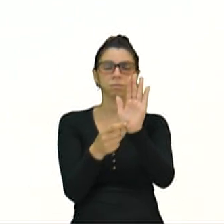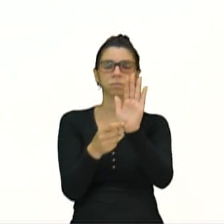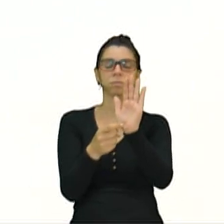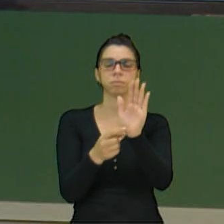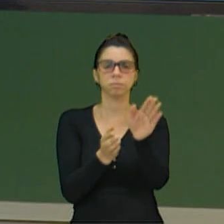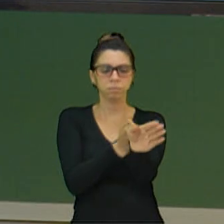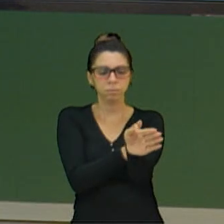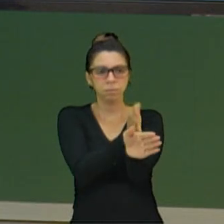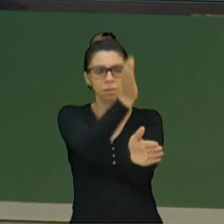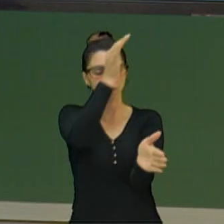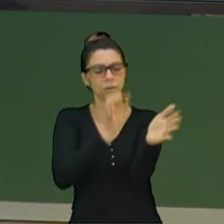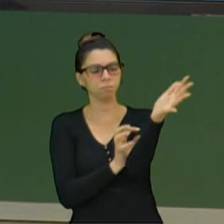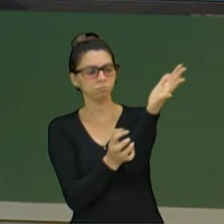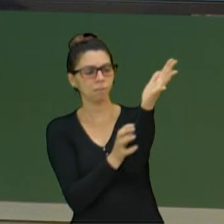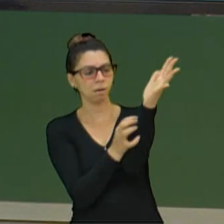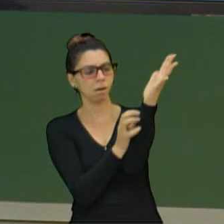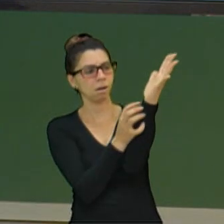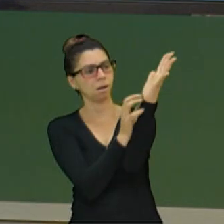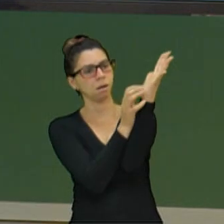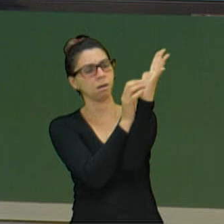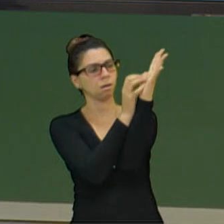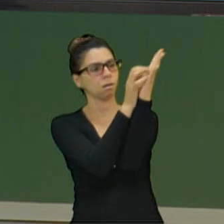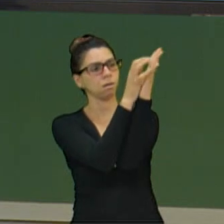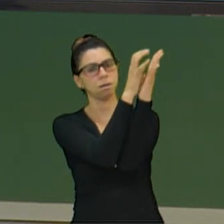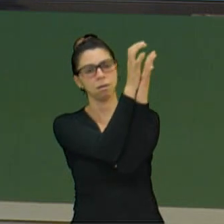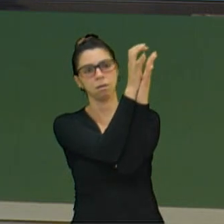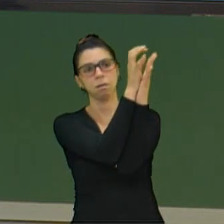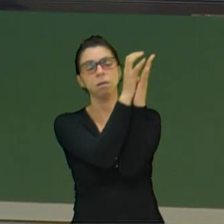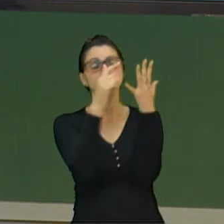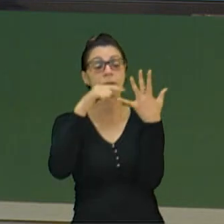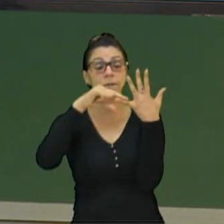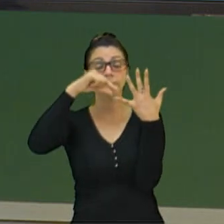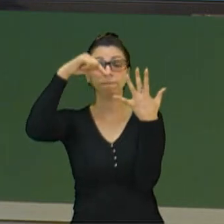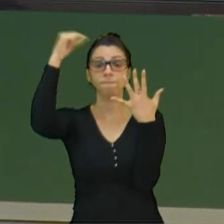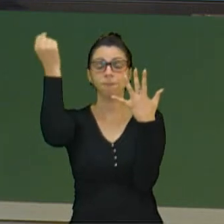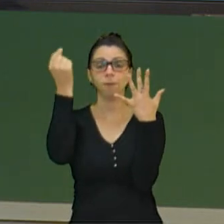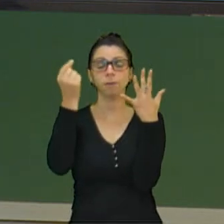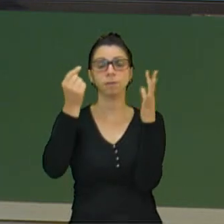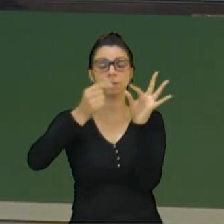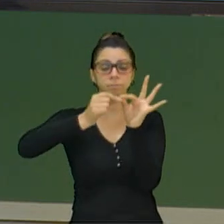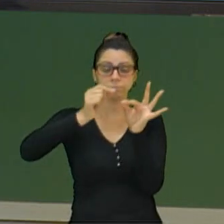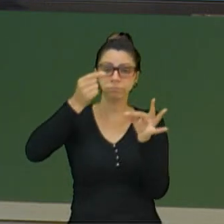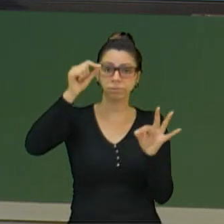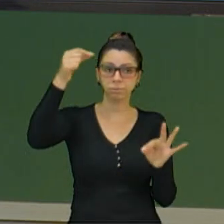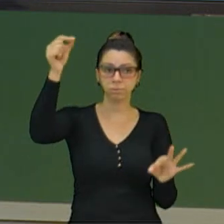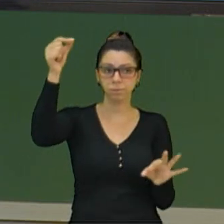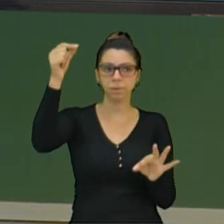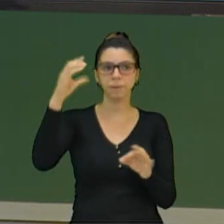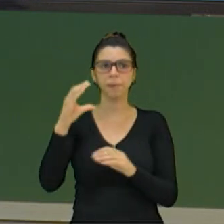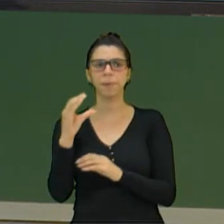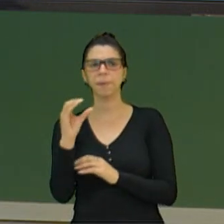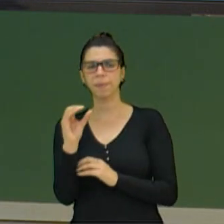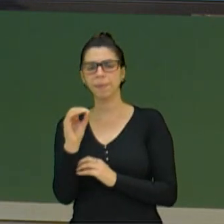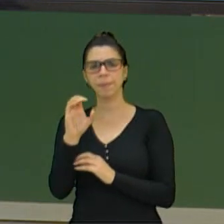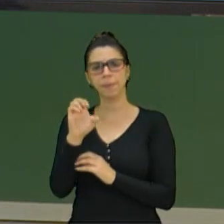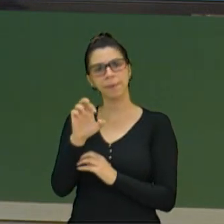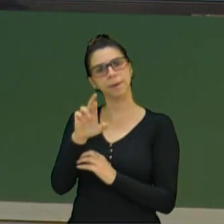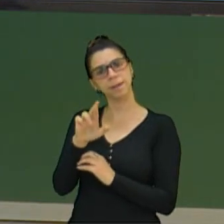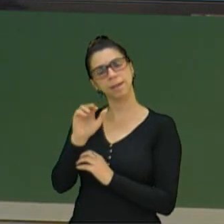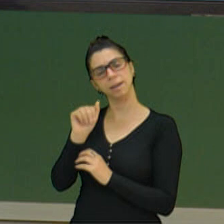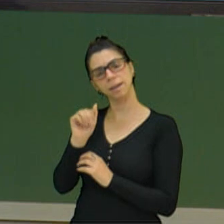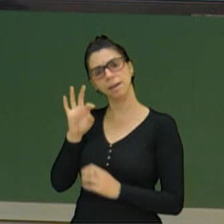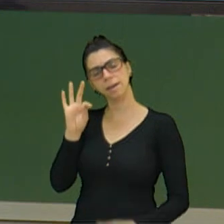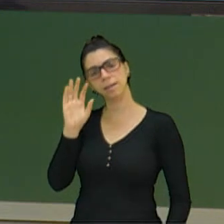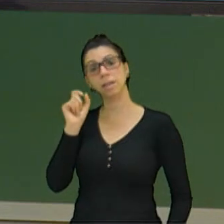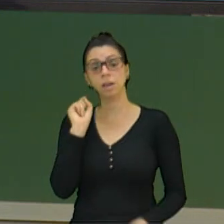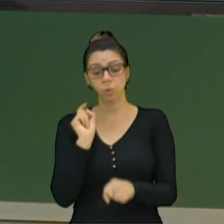que cresce e vai subindo nas coisas. E as folhas delas são grandes e coriáceas. O que quer dizer isso? É uma folha